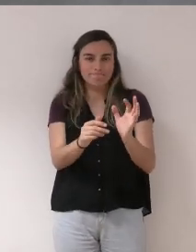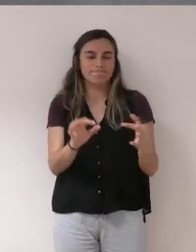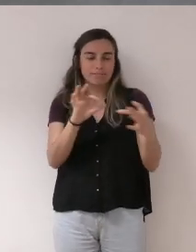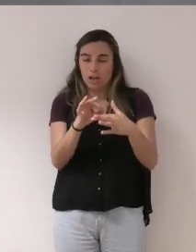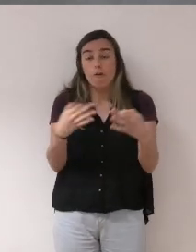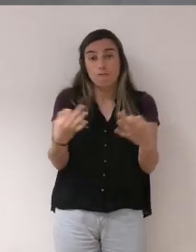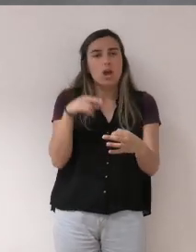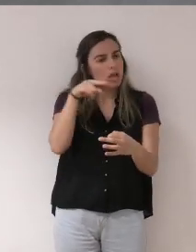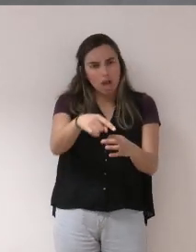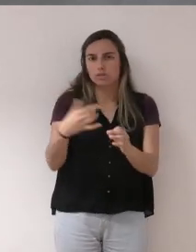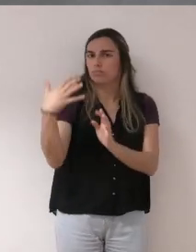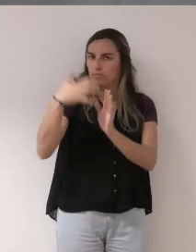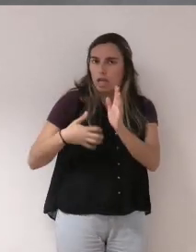o